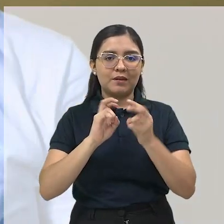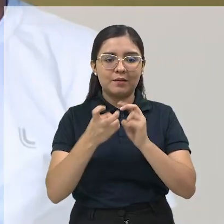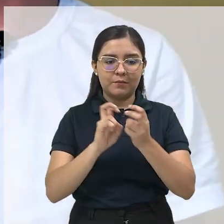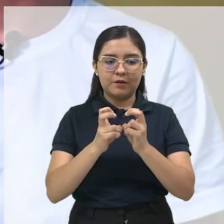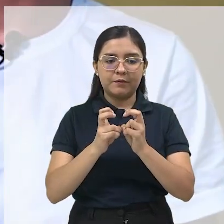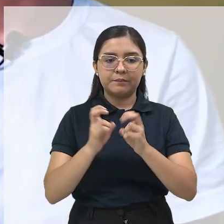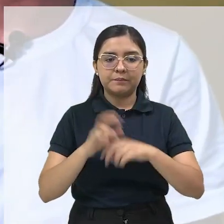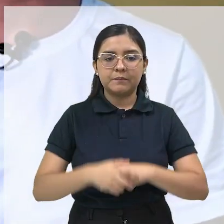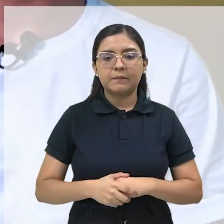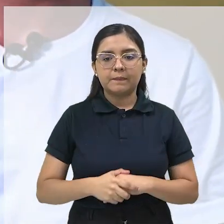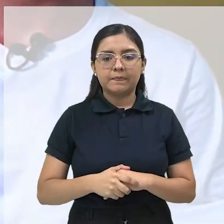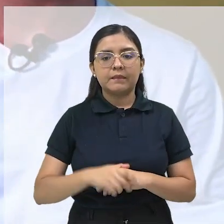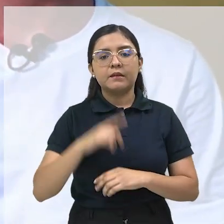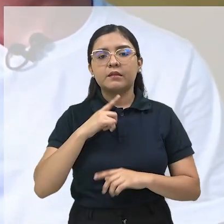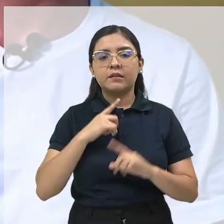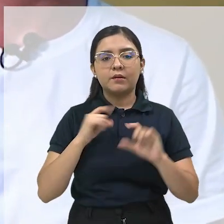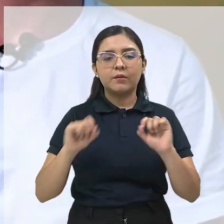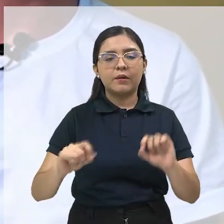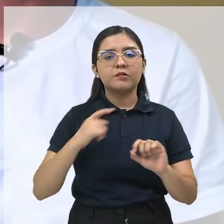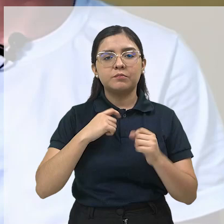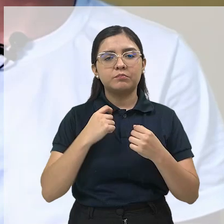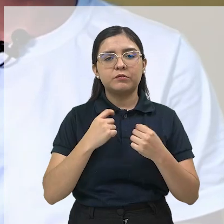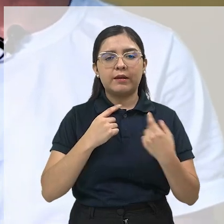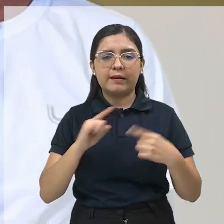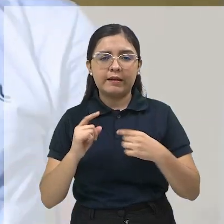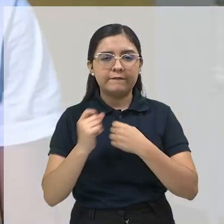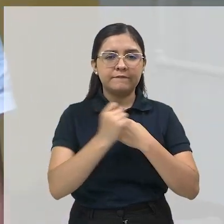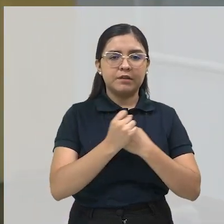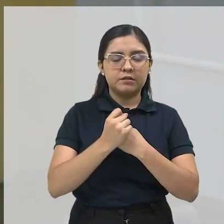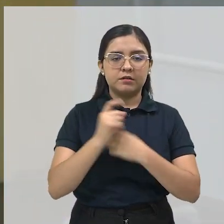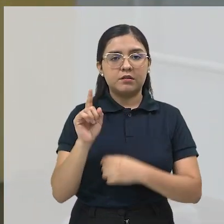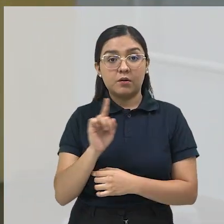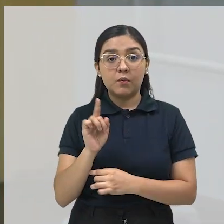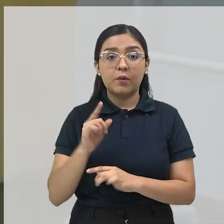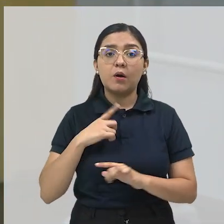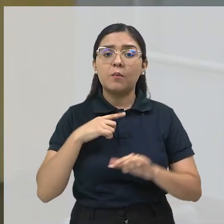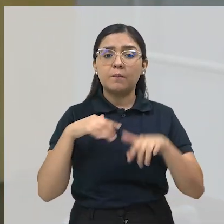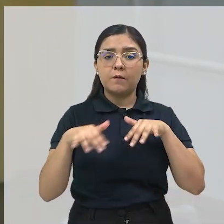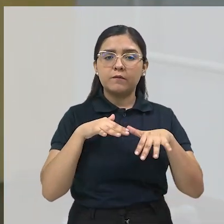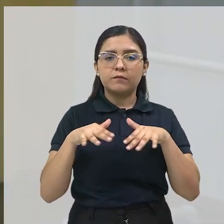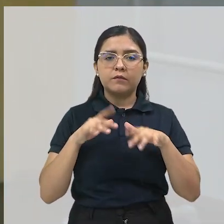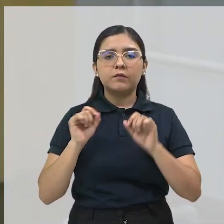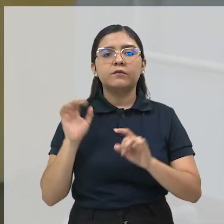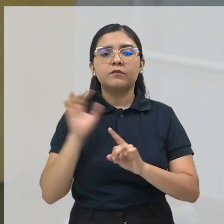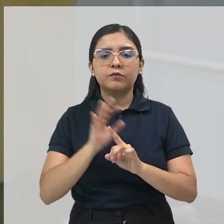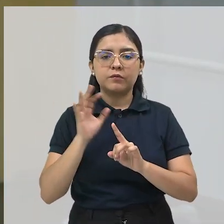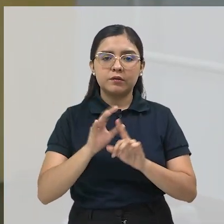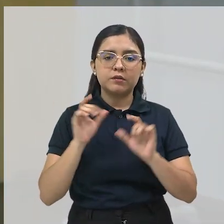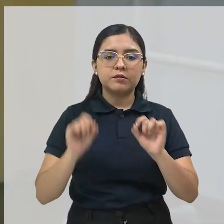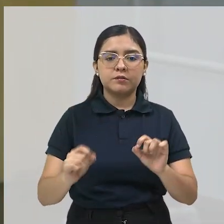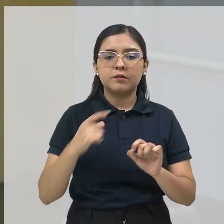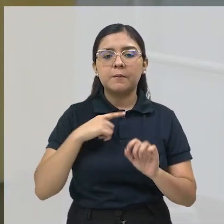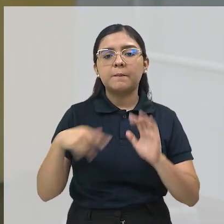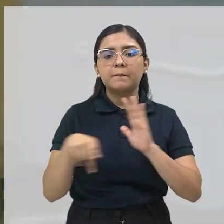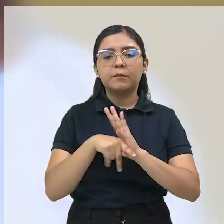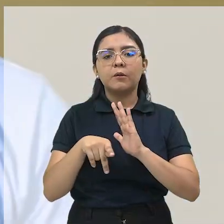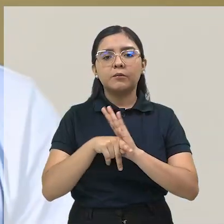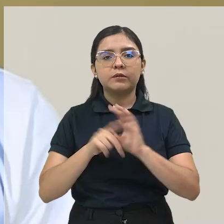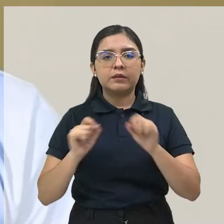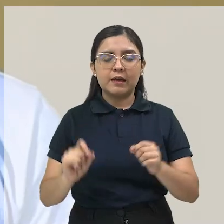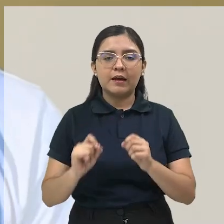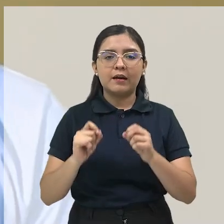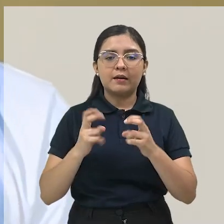carpado não é um movimento nem de ataque e nem de defesa. Ele é um movimento inspirado nas acrobacias da arte da capoeira.